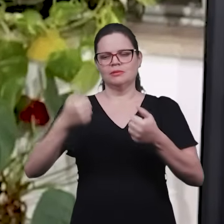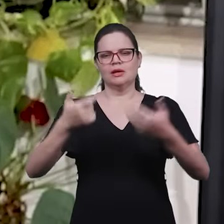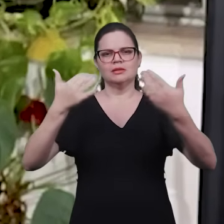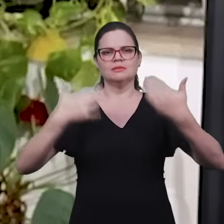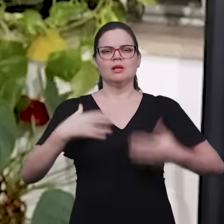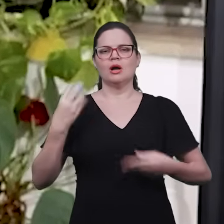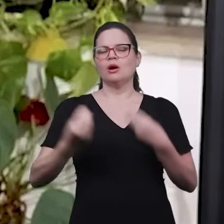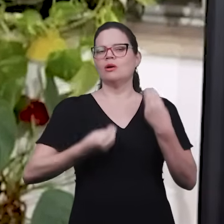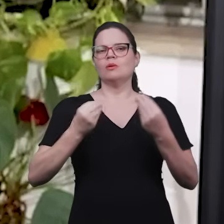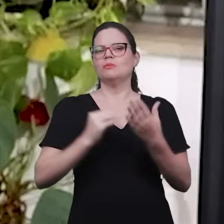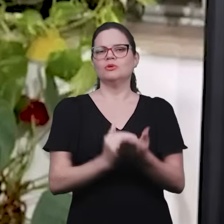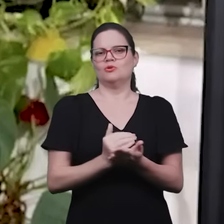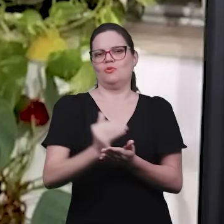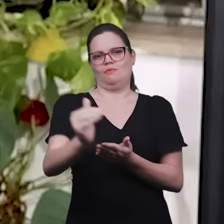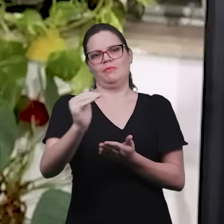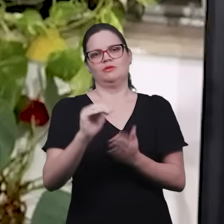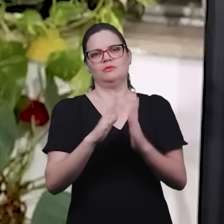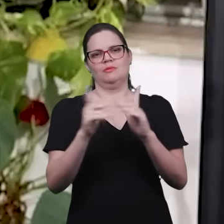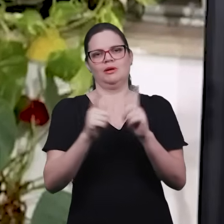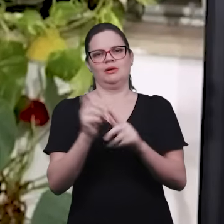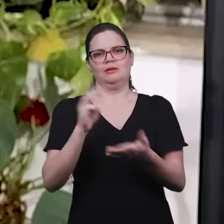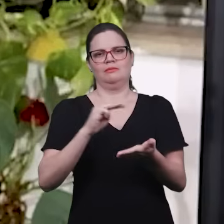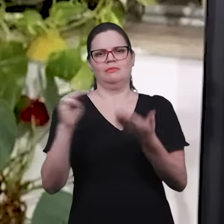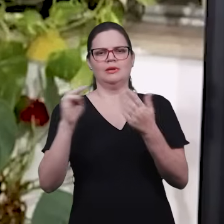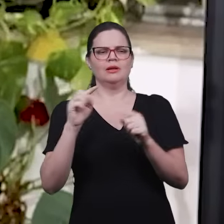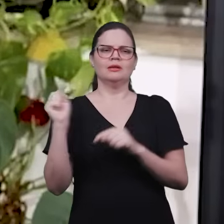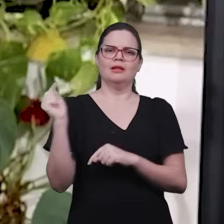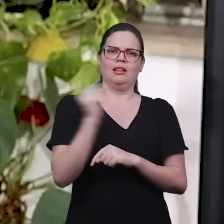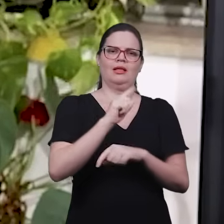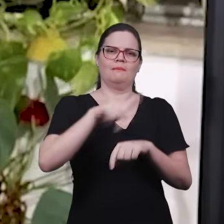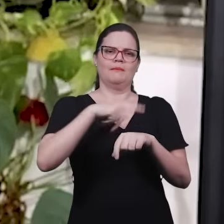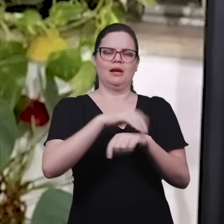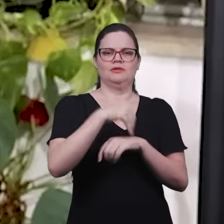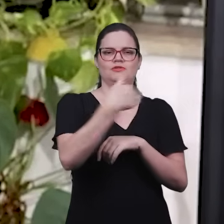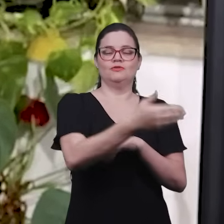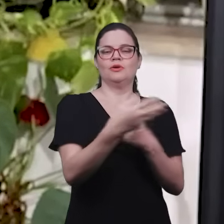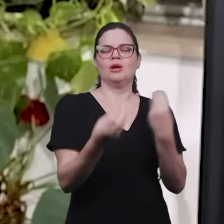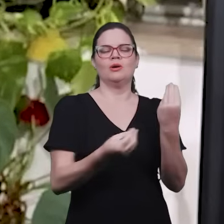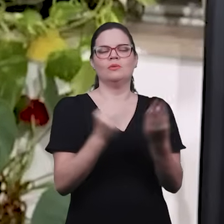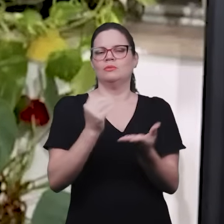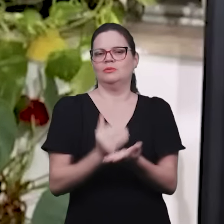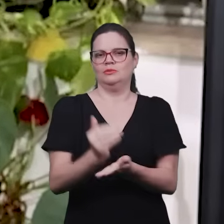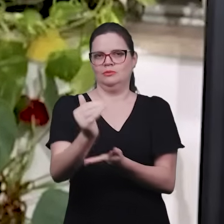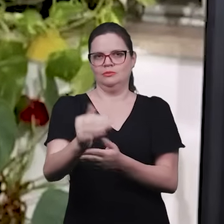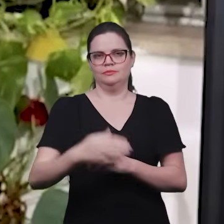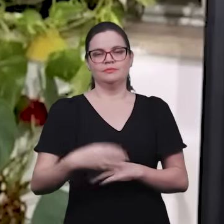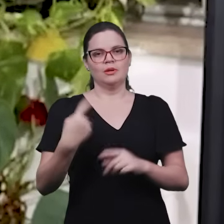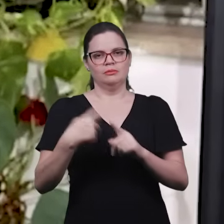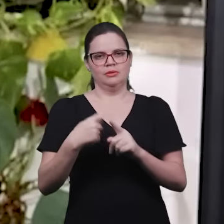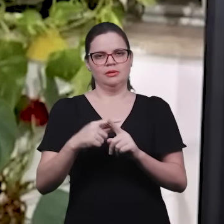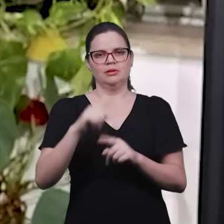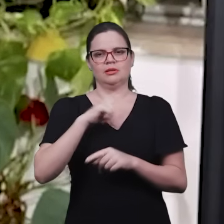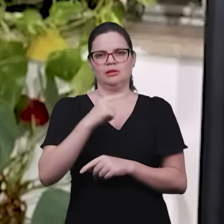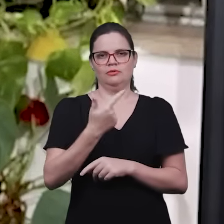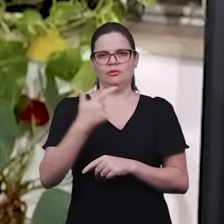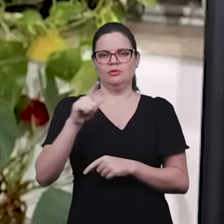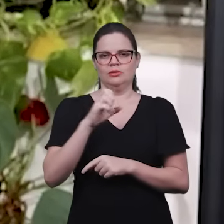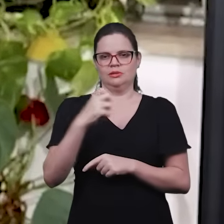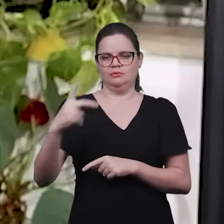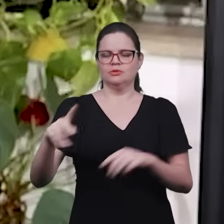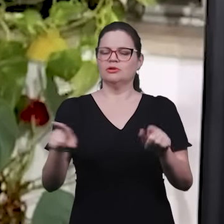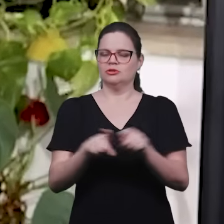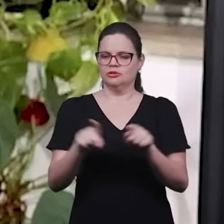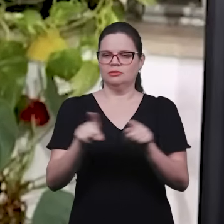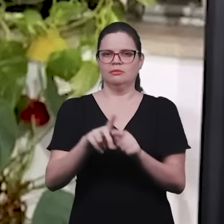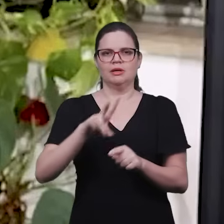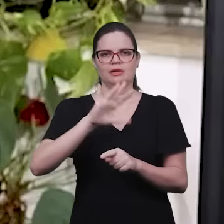começou a obra do Espírito no exterior. E vamos ter outros episódios, onde outros pastores